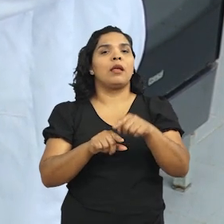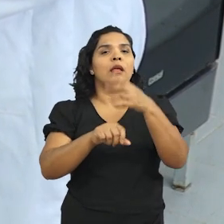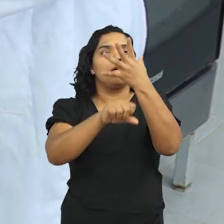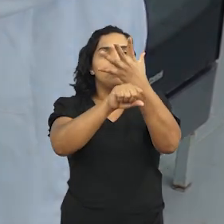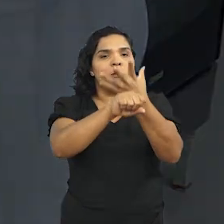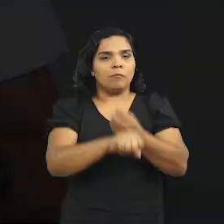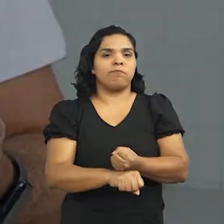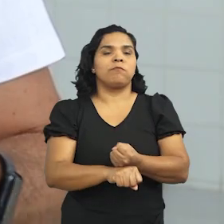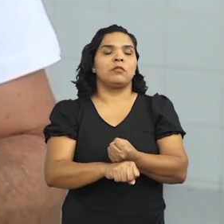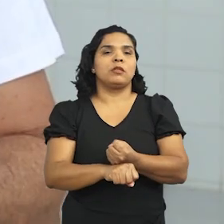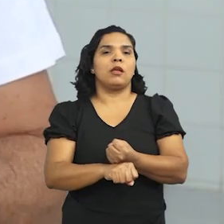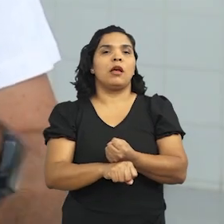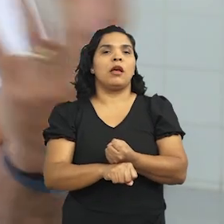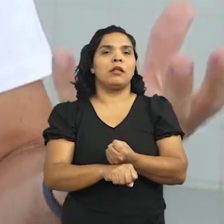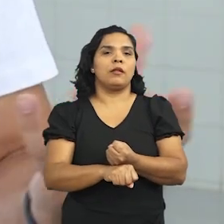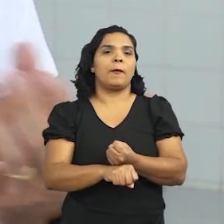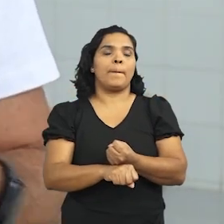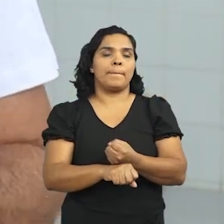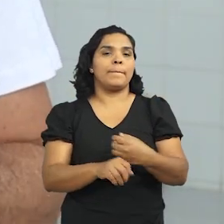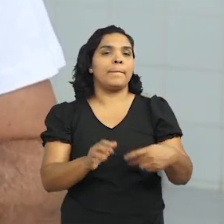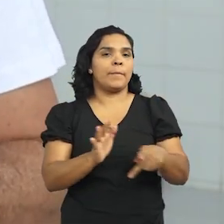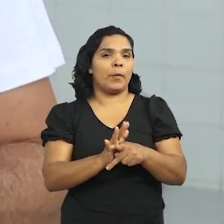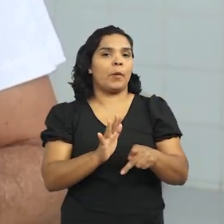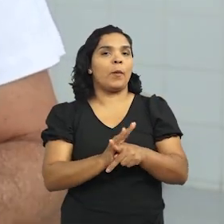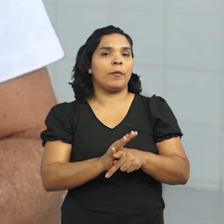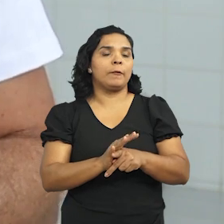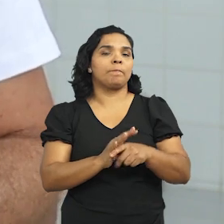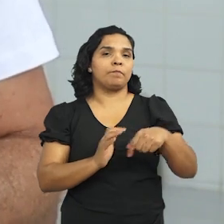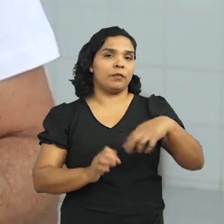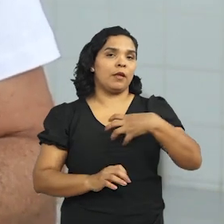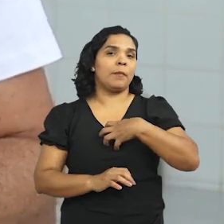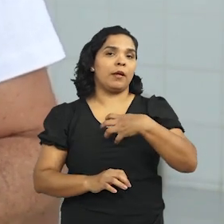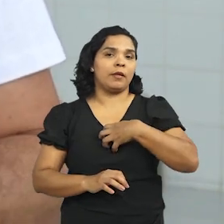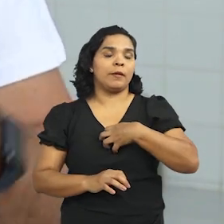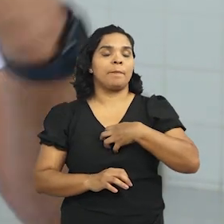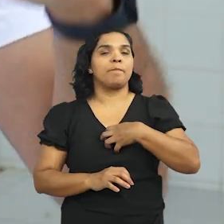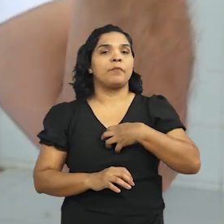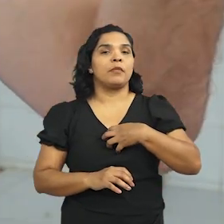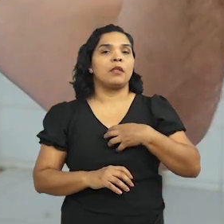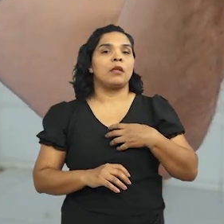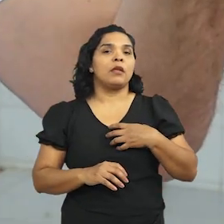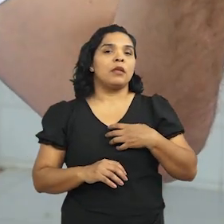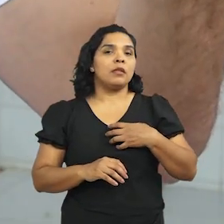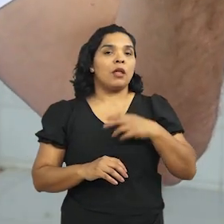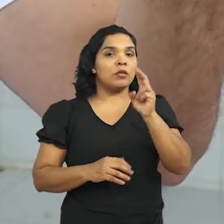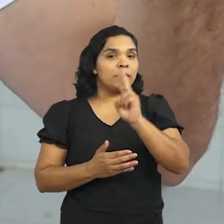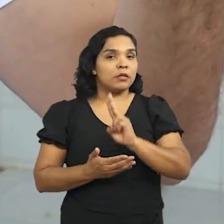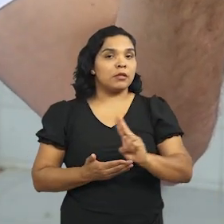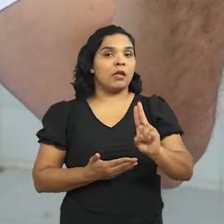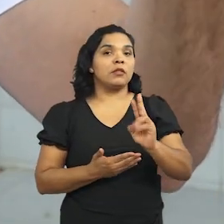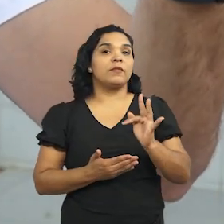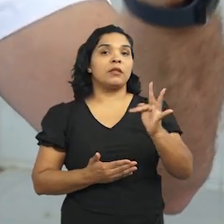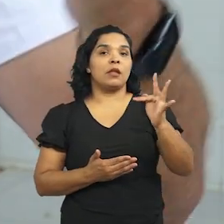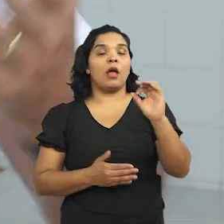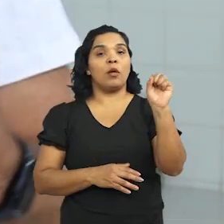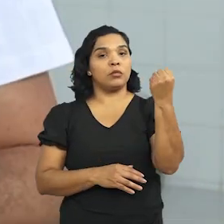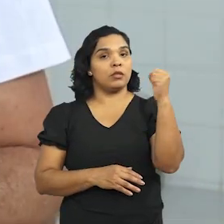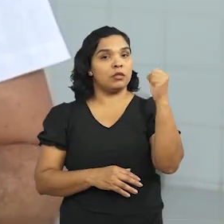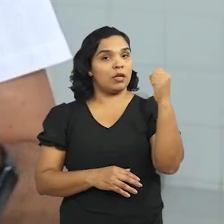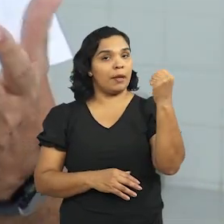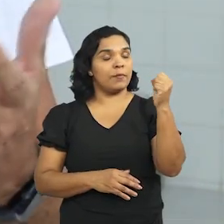né, do sertão, frutas do semiárido, frutas do cerrado. E lá na Universidade Federal de